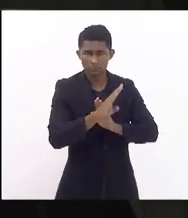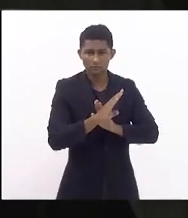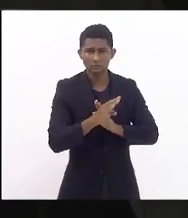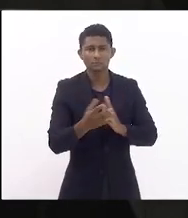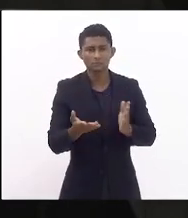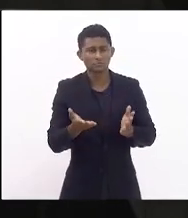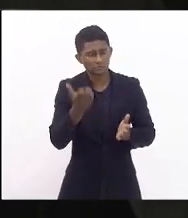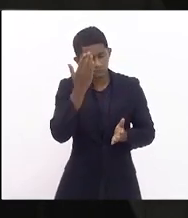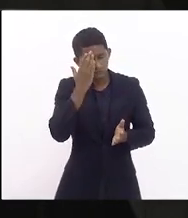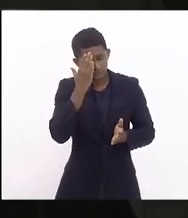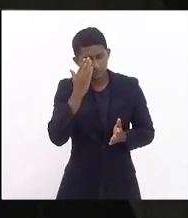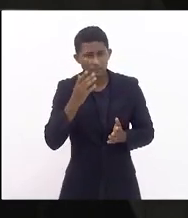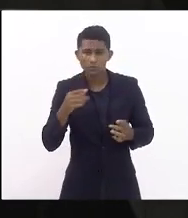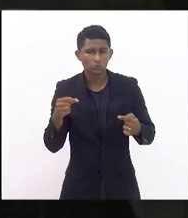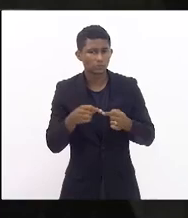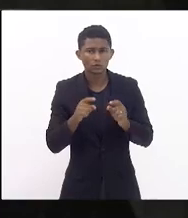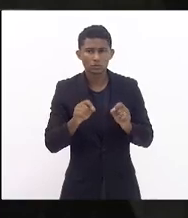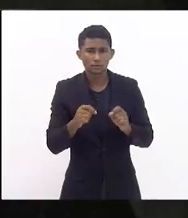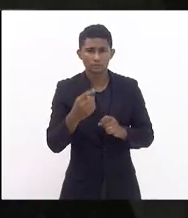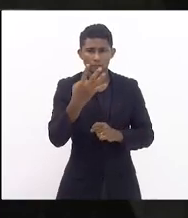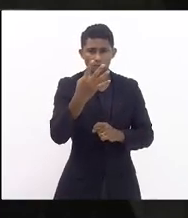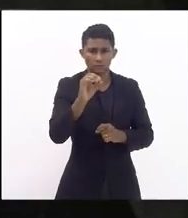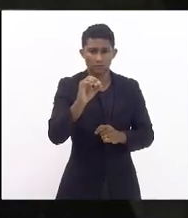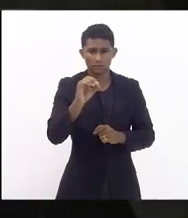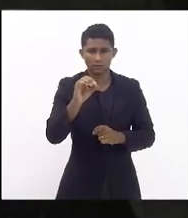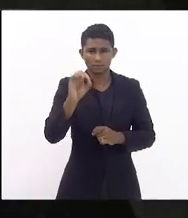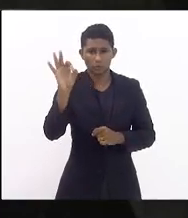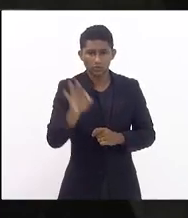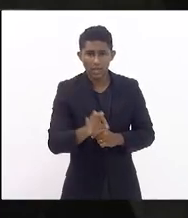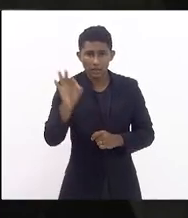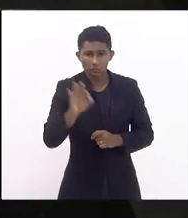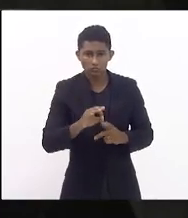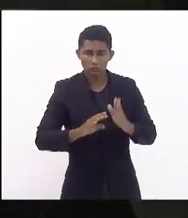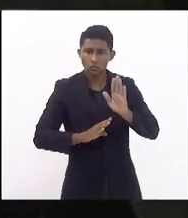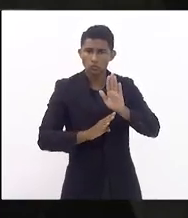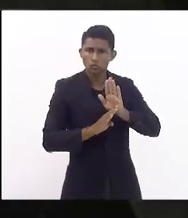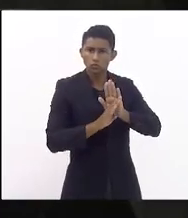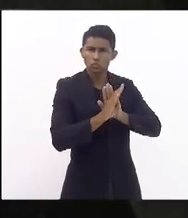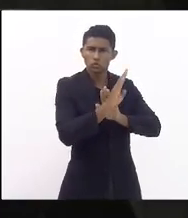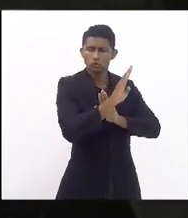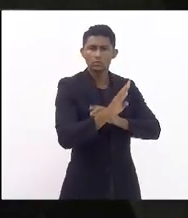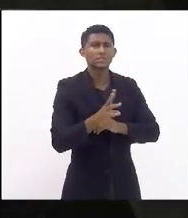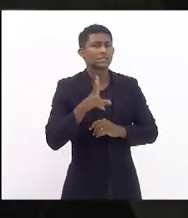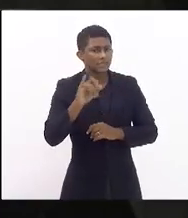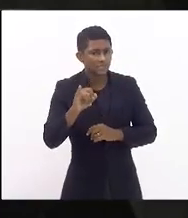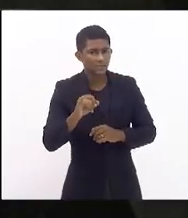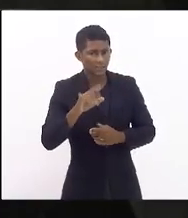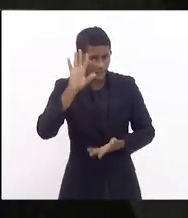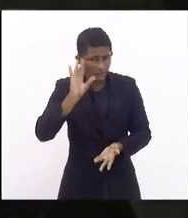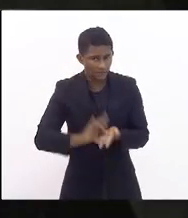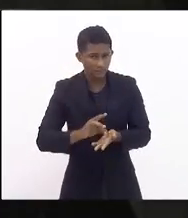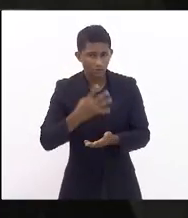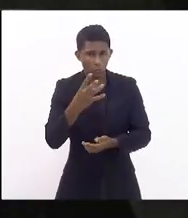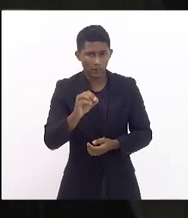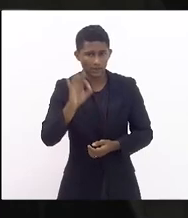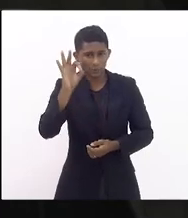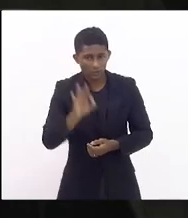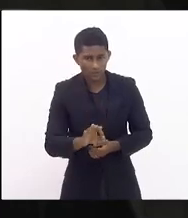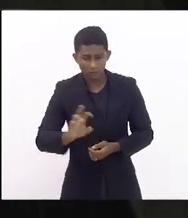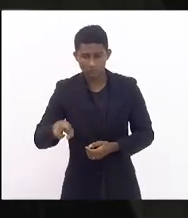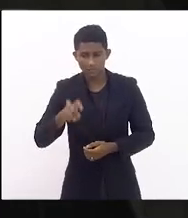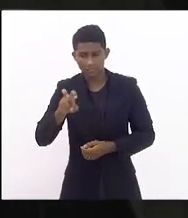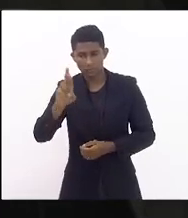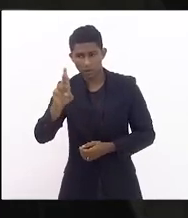simples, isso corresponde a 40% de aumento. Se esse aumento for efetivado, de R$ 5 para R$